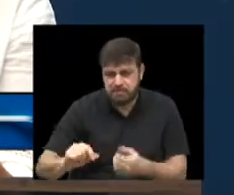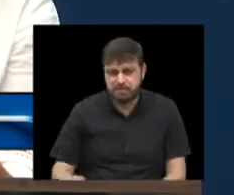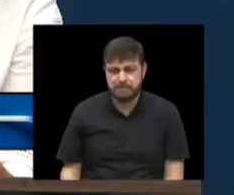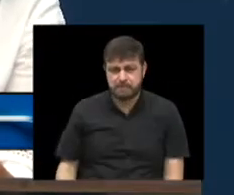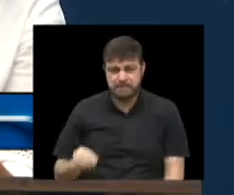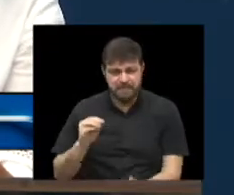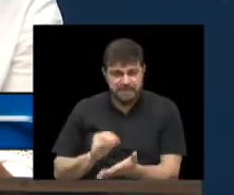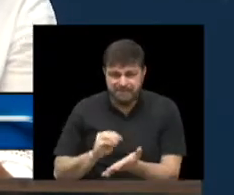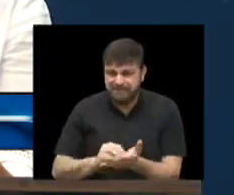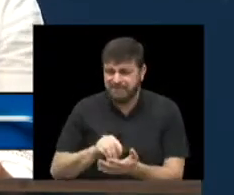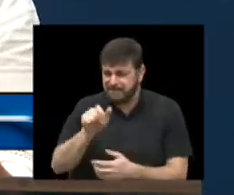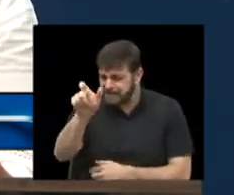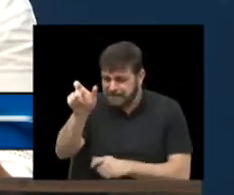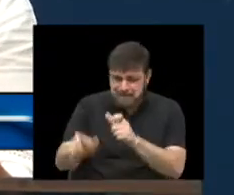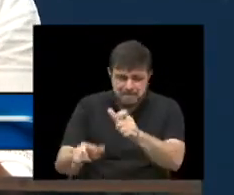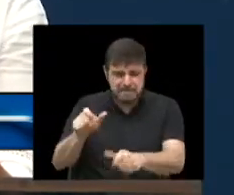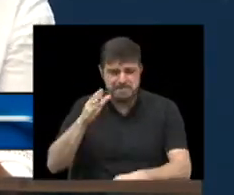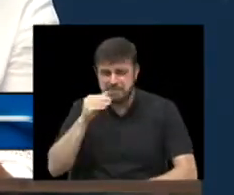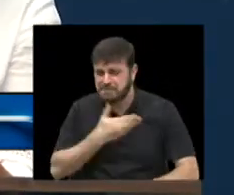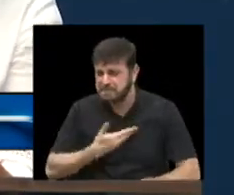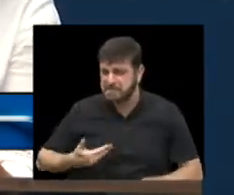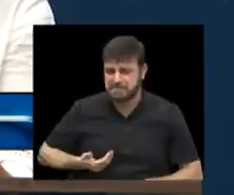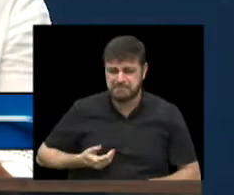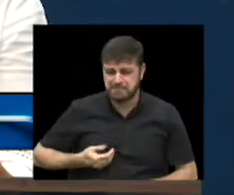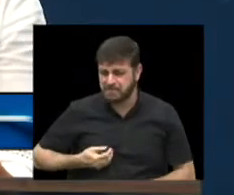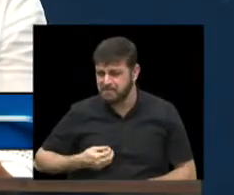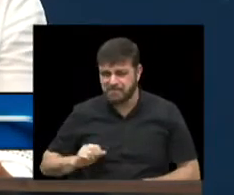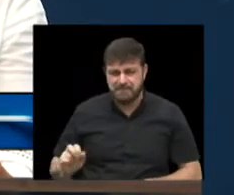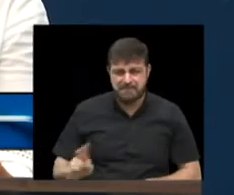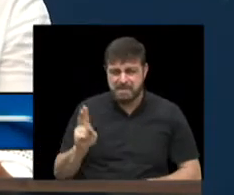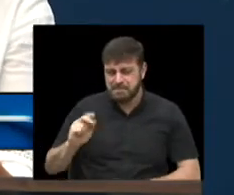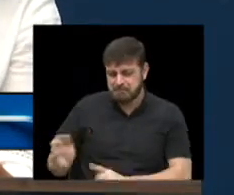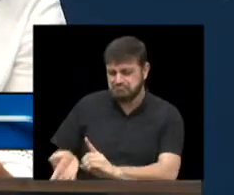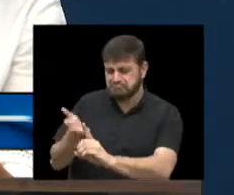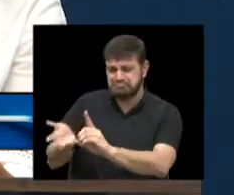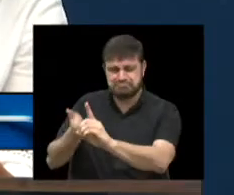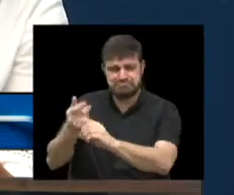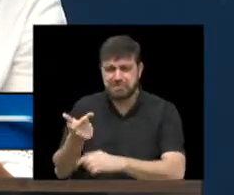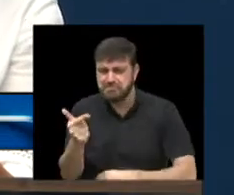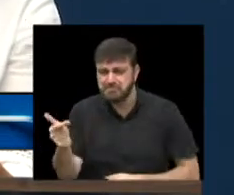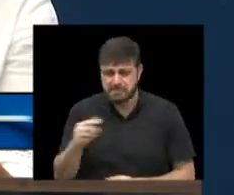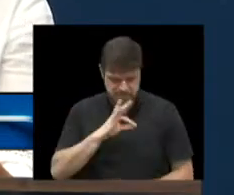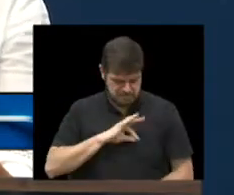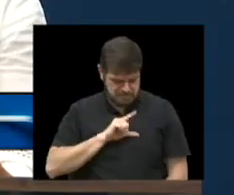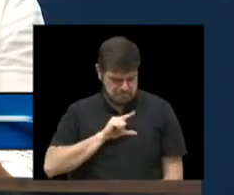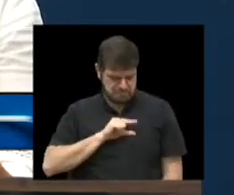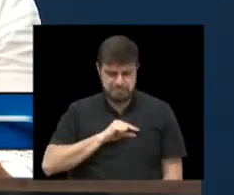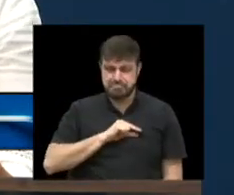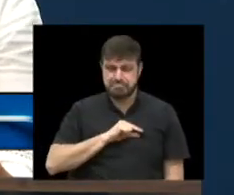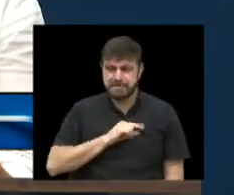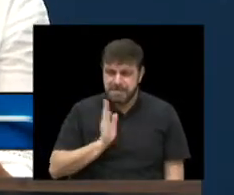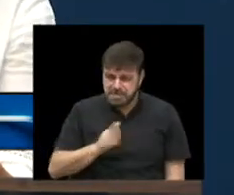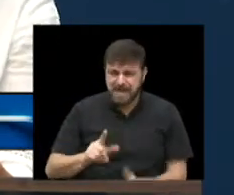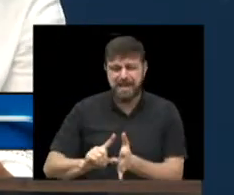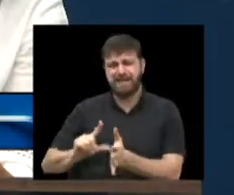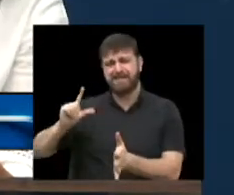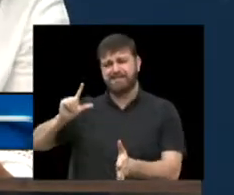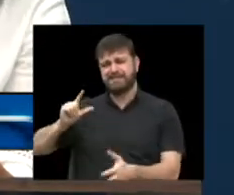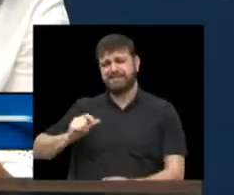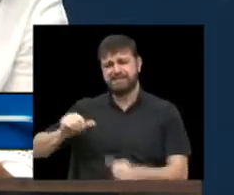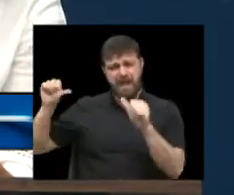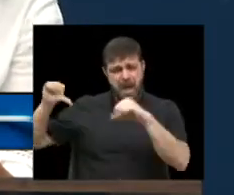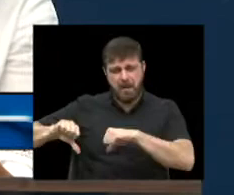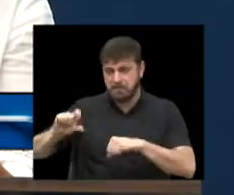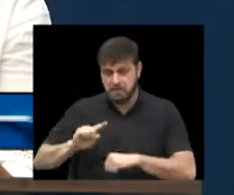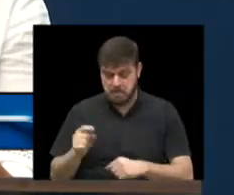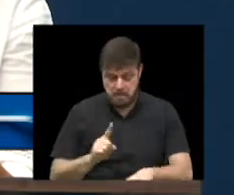desassistência, a não valorização dos servidores, o achatamento do salário dos servidores, é anterior à própria crise econômica. Não surge